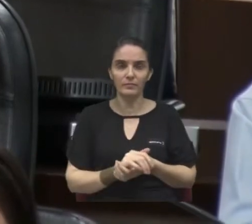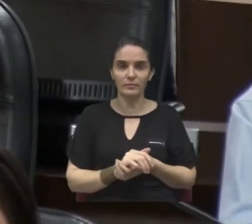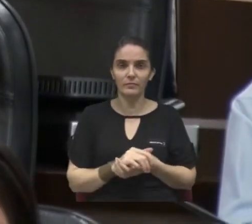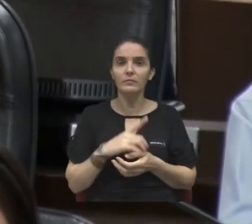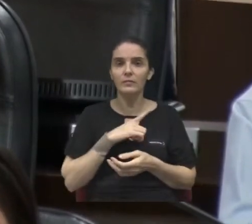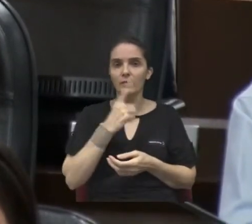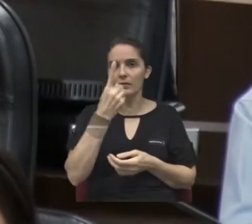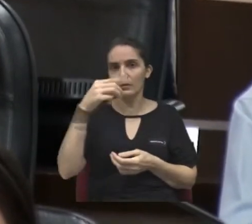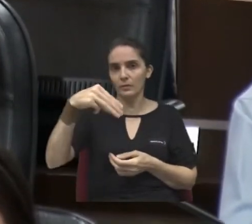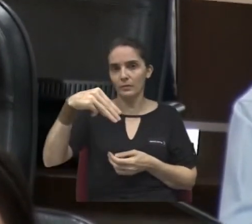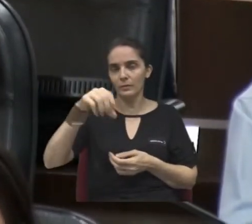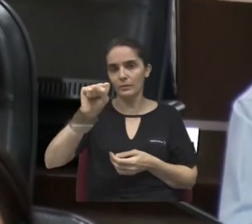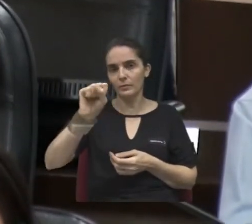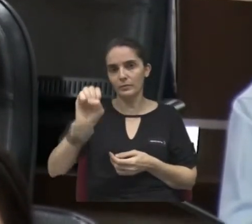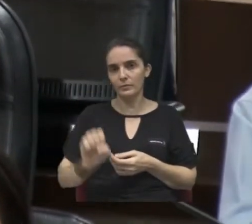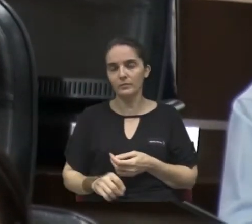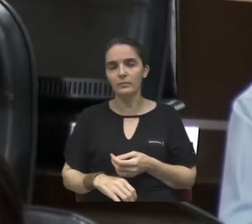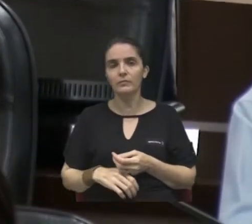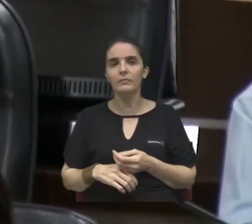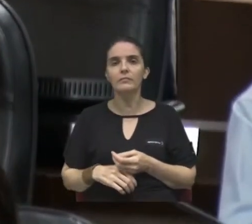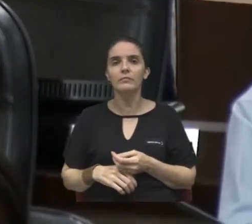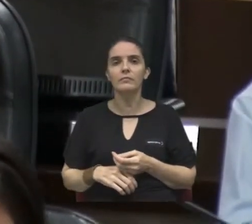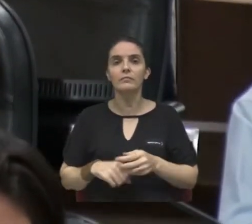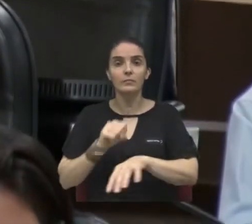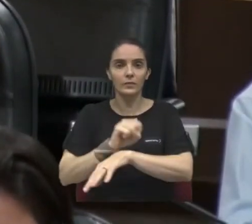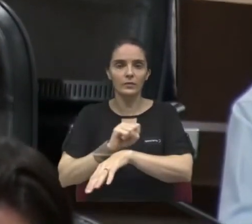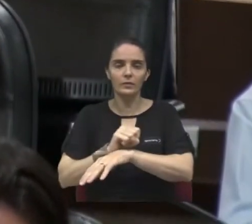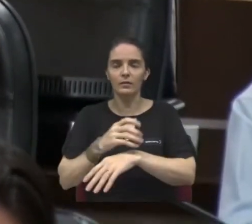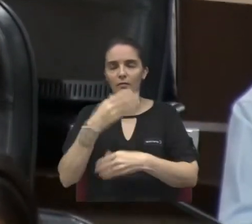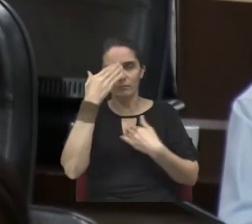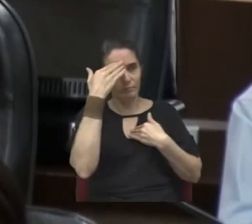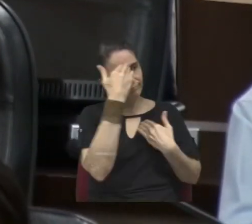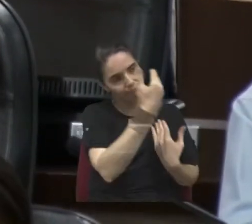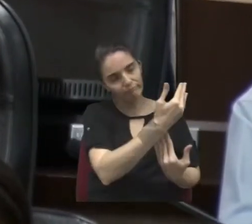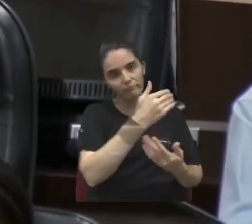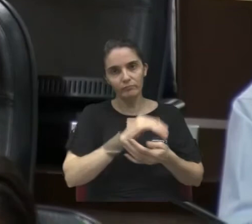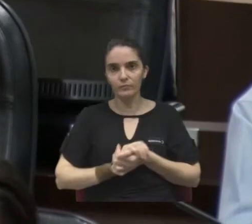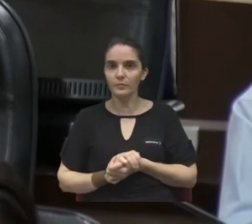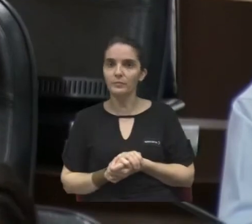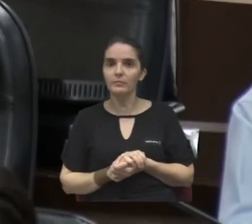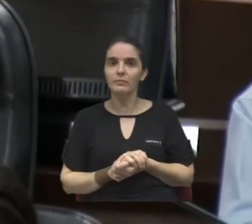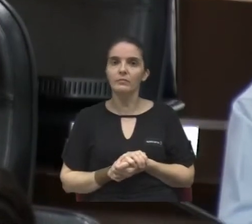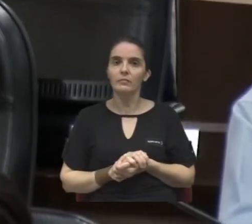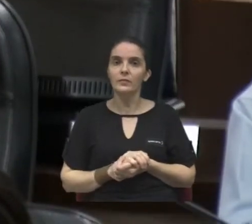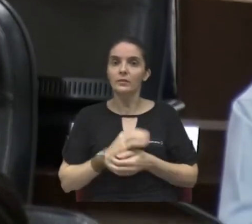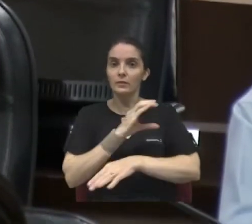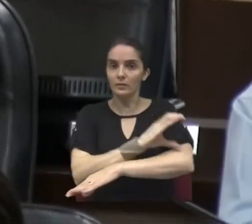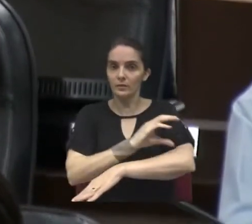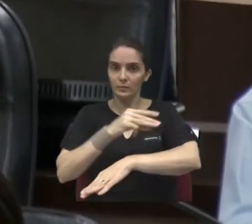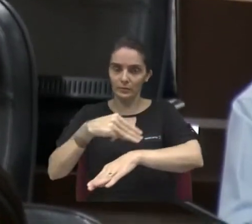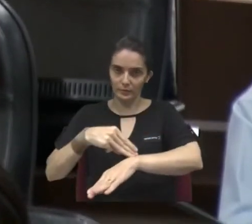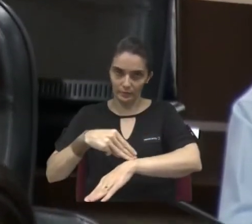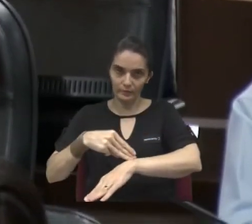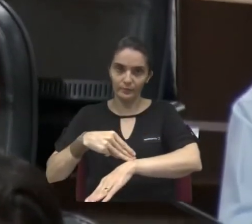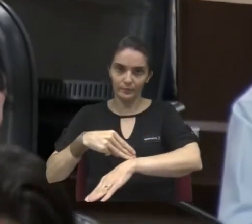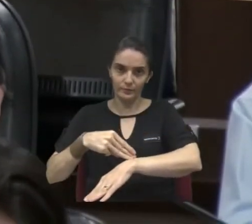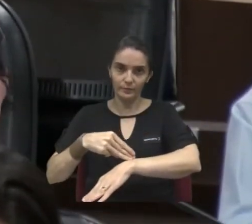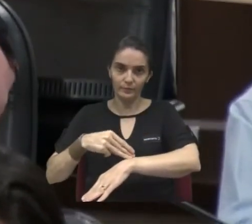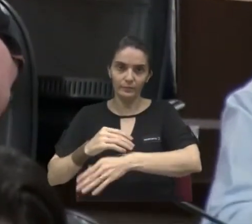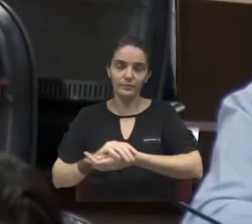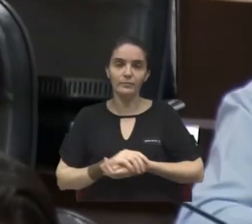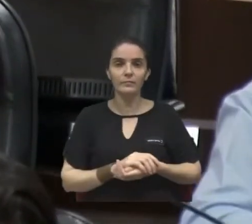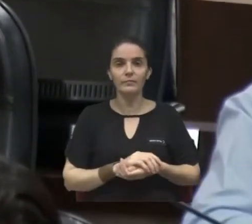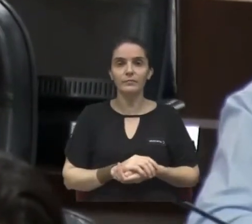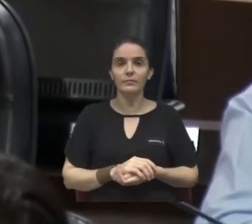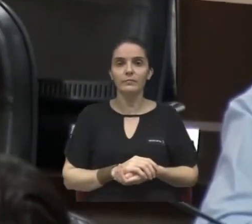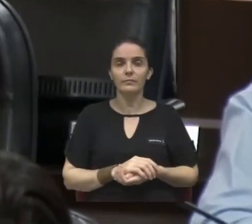8 segundos. Ok, muito obrigada. Então, aquilo ali, o Ceprosom... Quando eu tirei o Ceprosom de lá, a finalidade